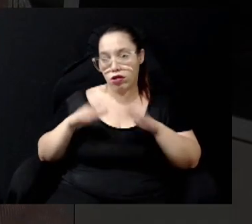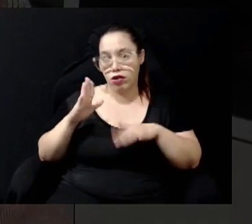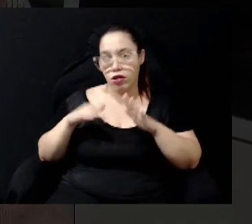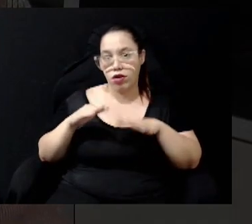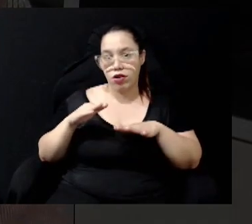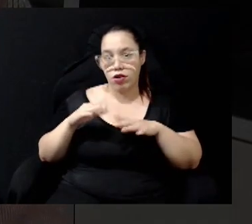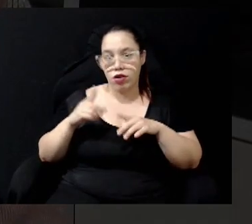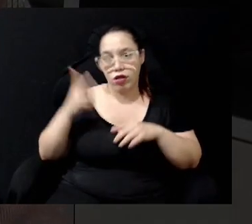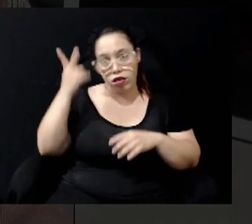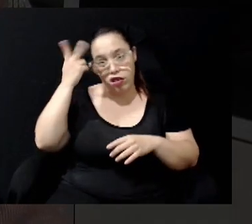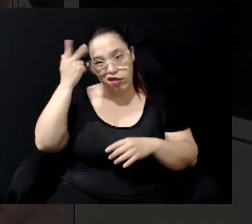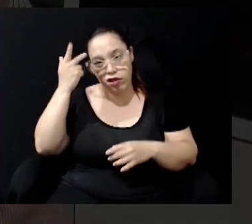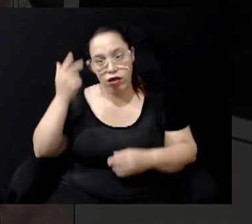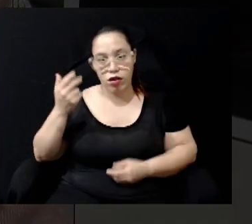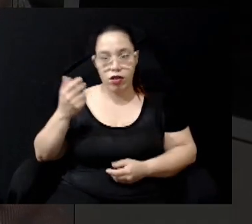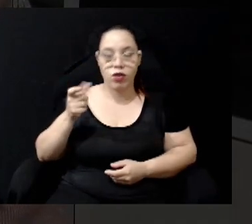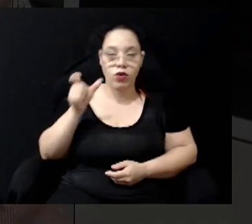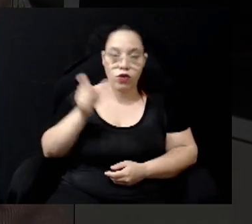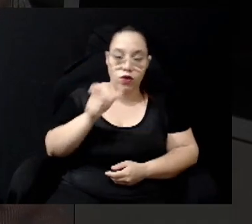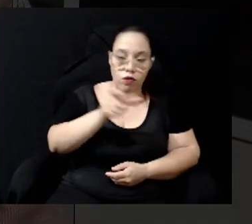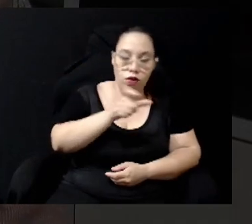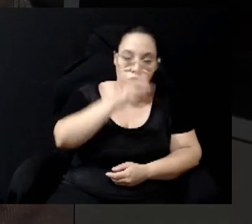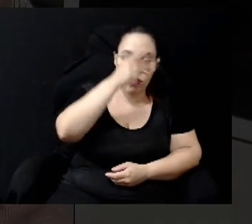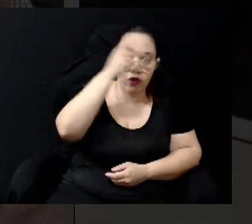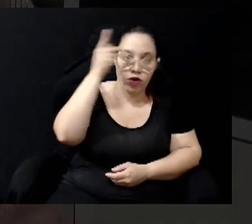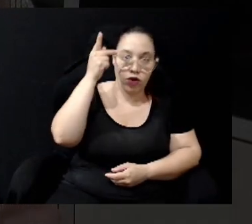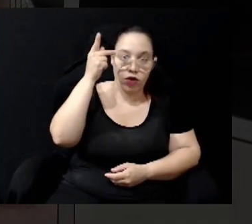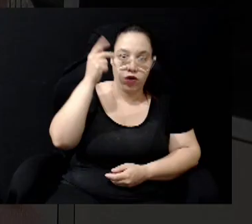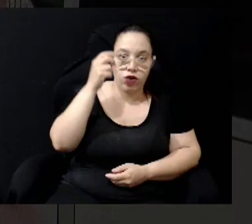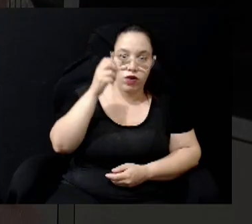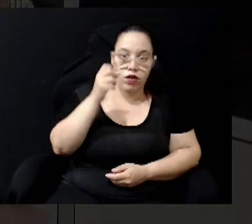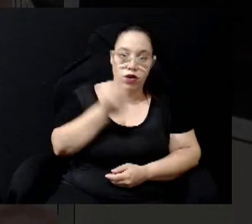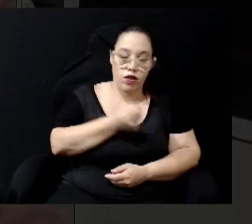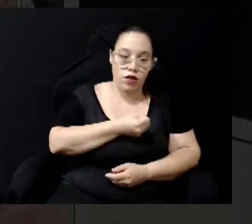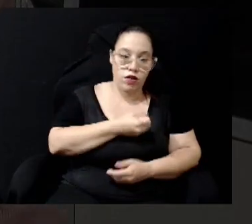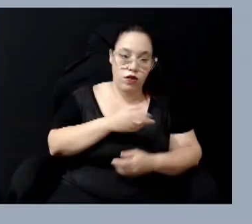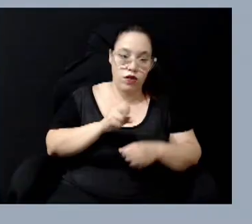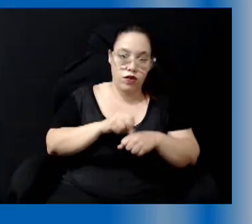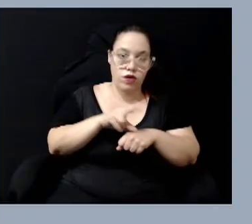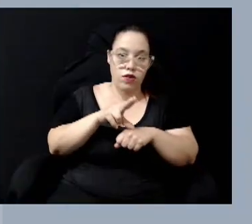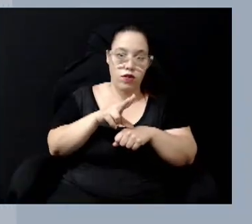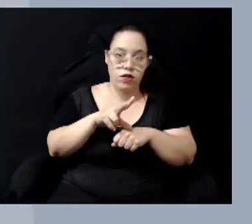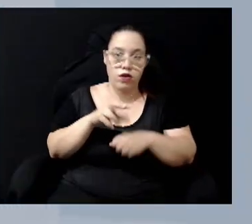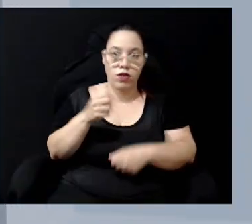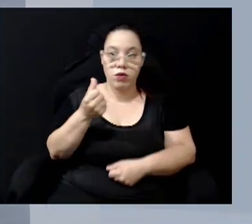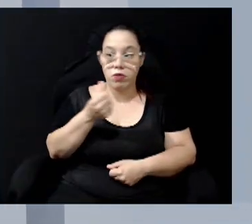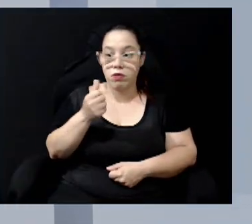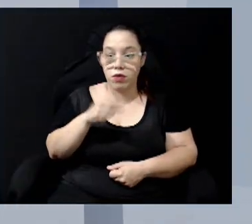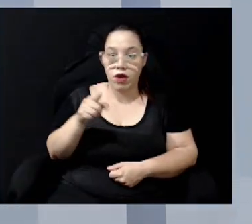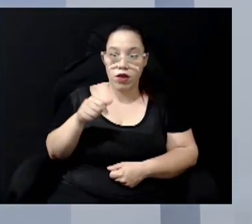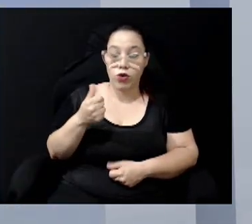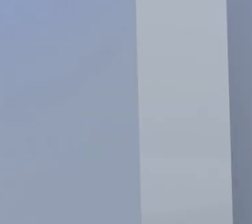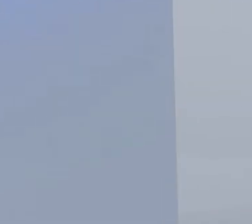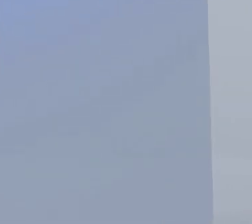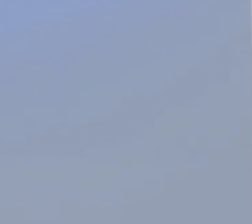número de candidatos, o número de vagas que estão sendo pleiteadas mais um.